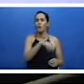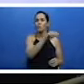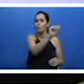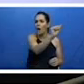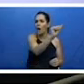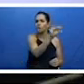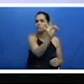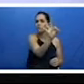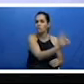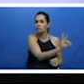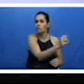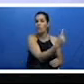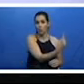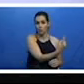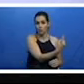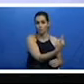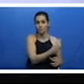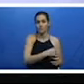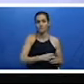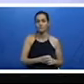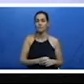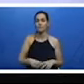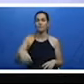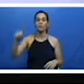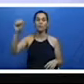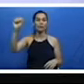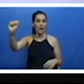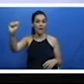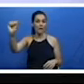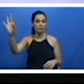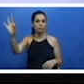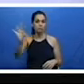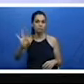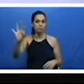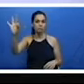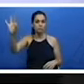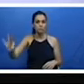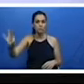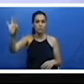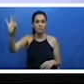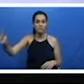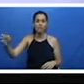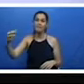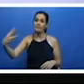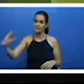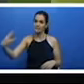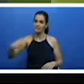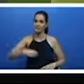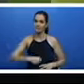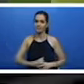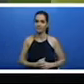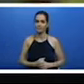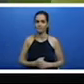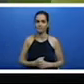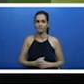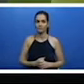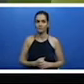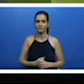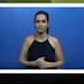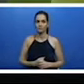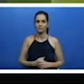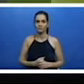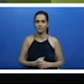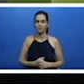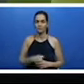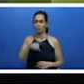1. Aqui do ponto A saíram 3. Que é o que a gente pode identificar